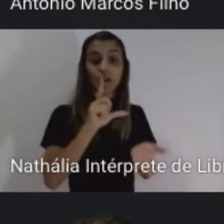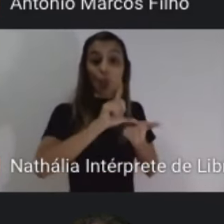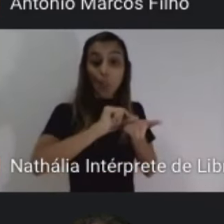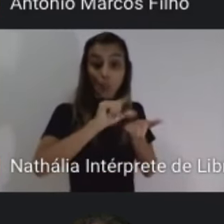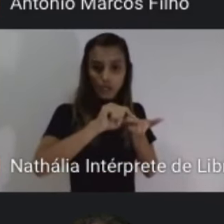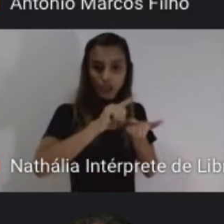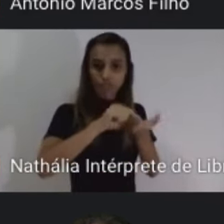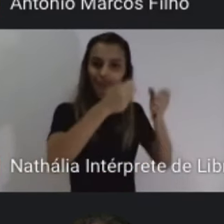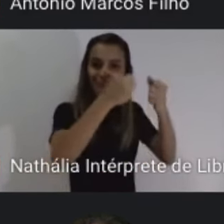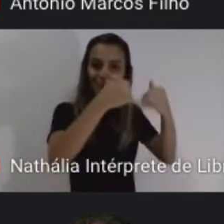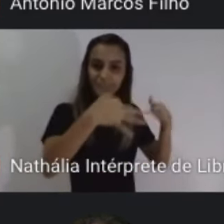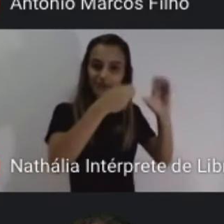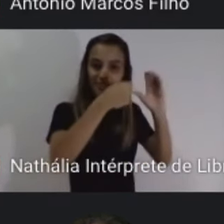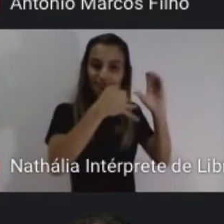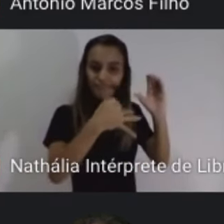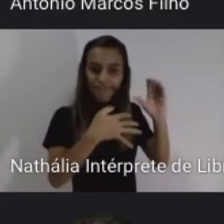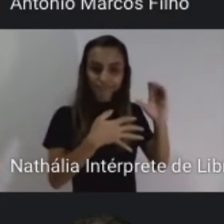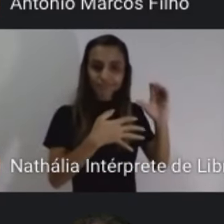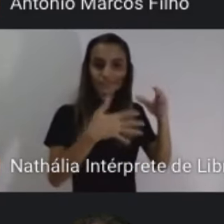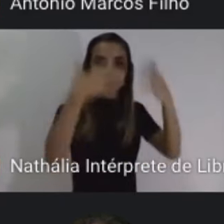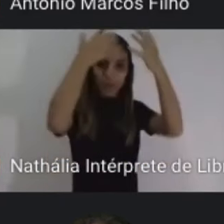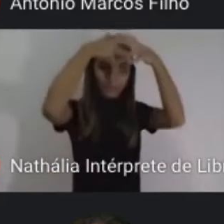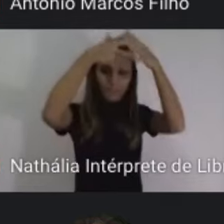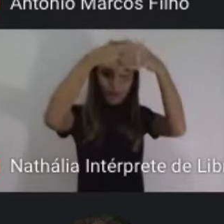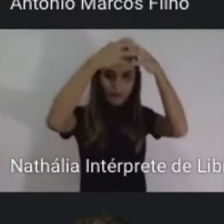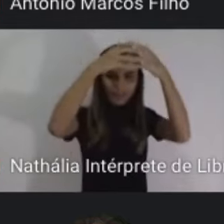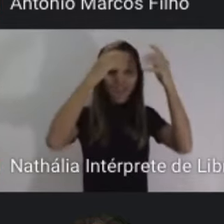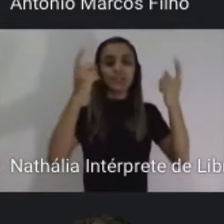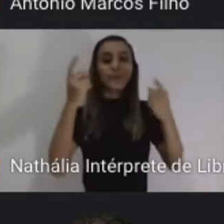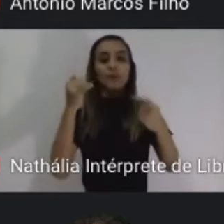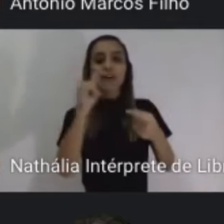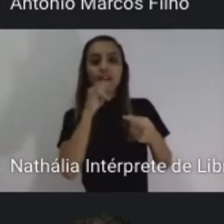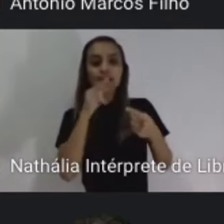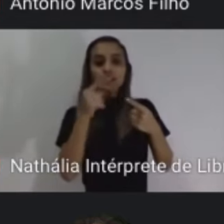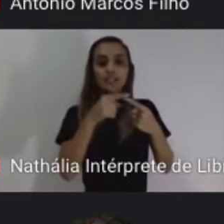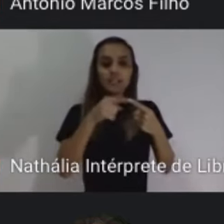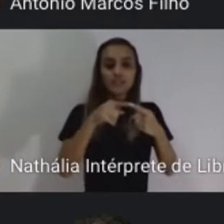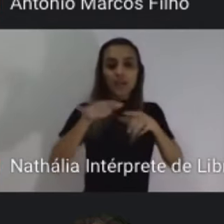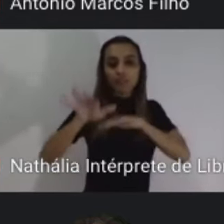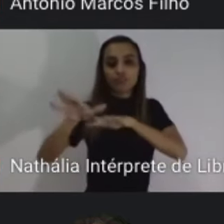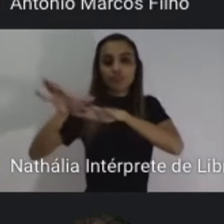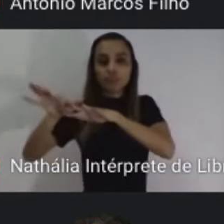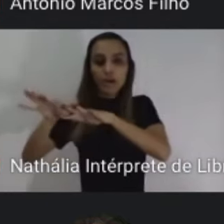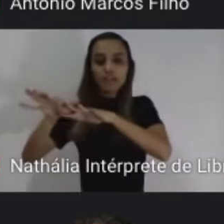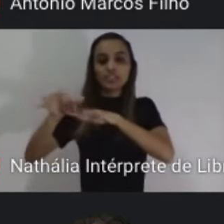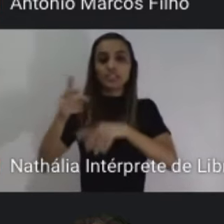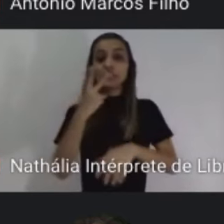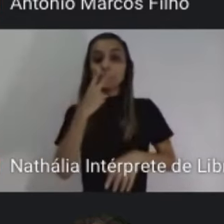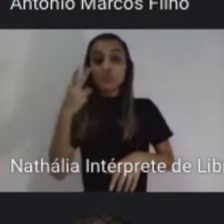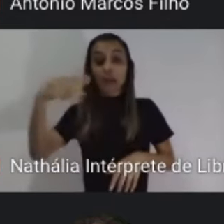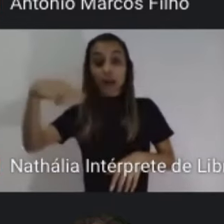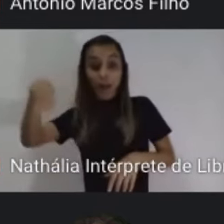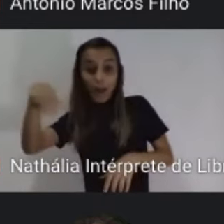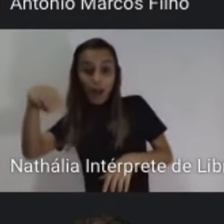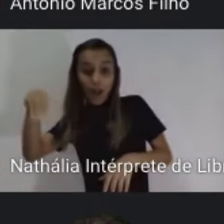político. Ele fala da marcha na maconha, ele fala do aborto, ele fala da instigação ao suicídio, mas não fala de questões políticas.